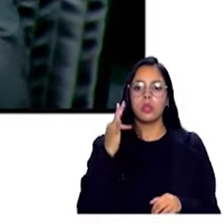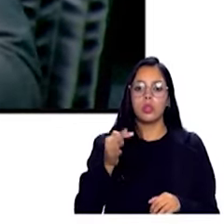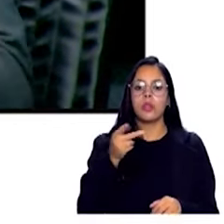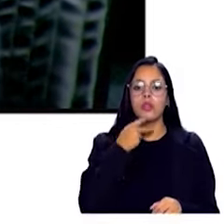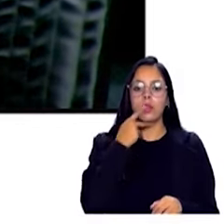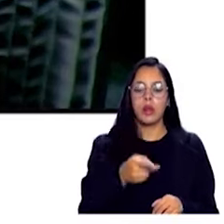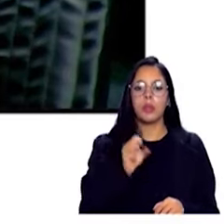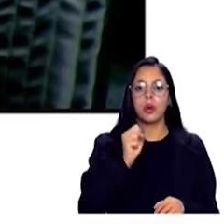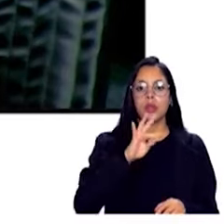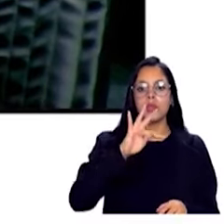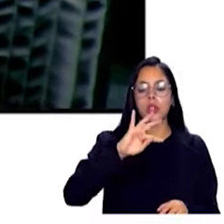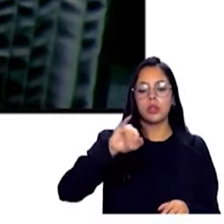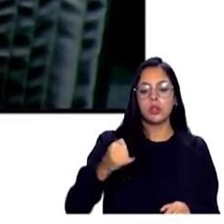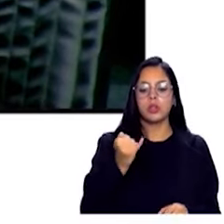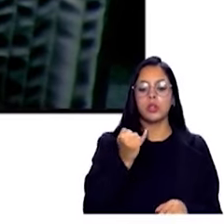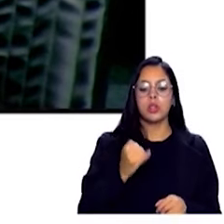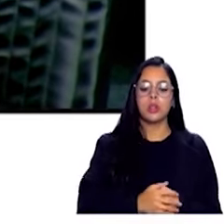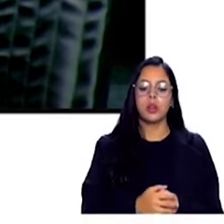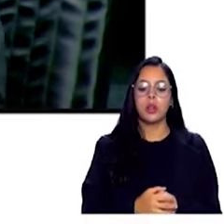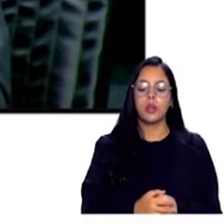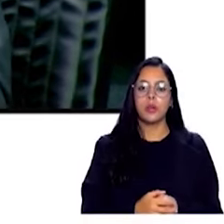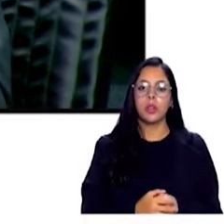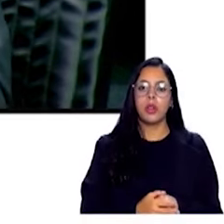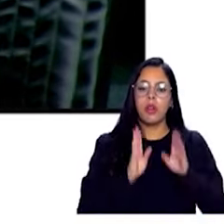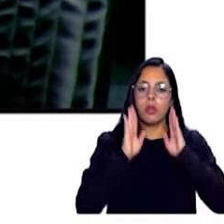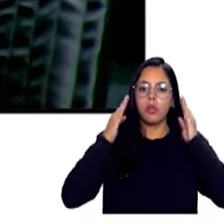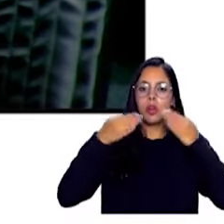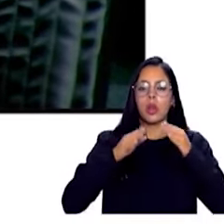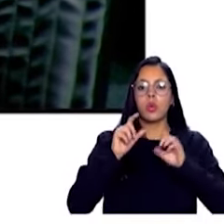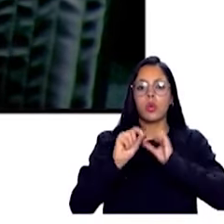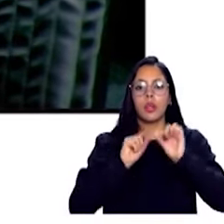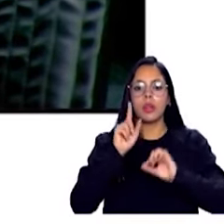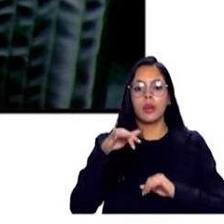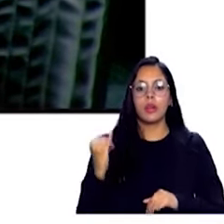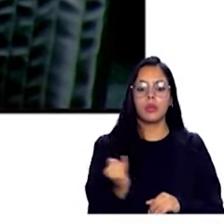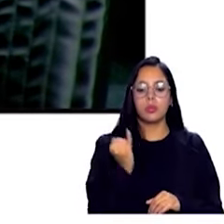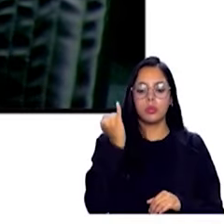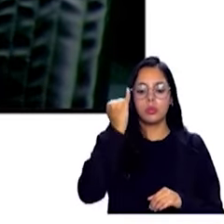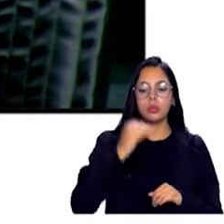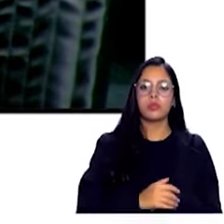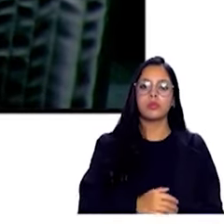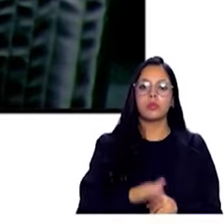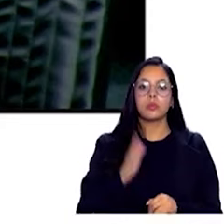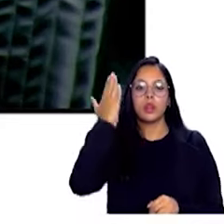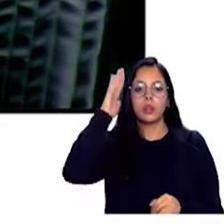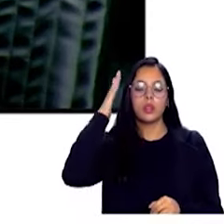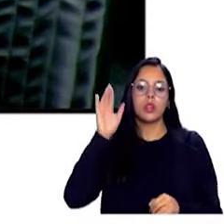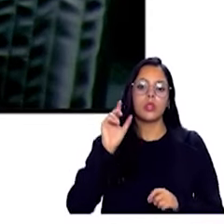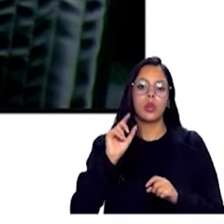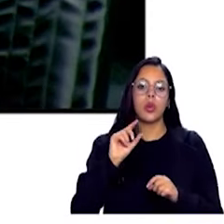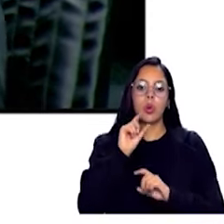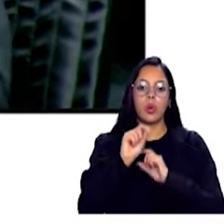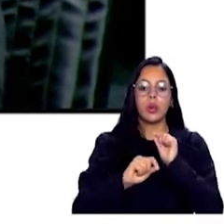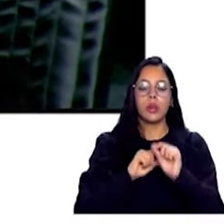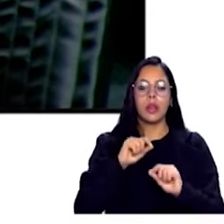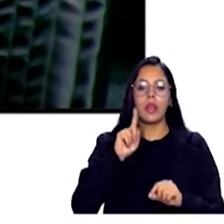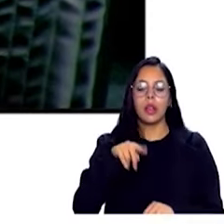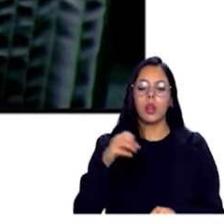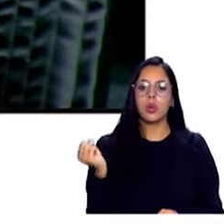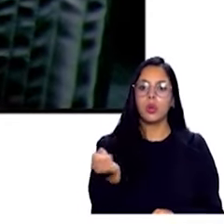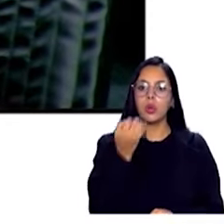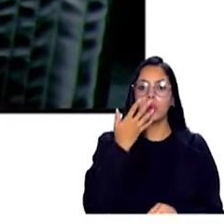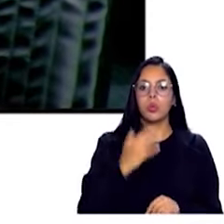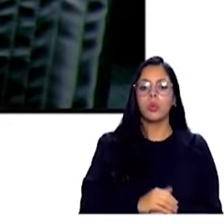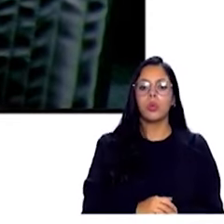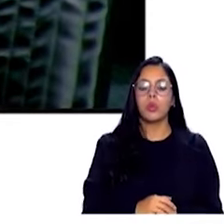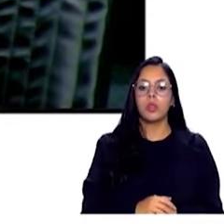Justiça detenham naquilo que é importante criem o entendimento para as questões novas para as questões